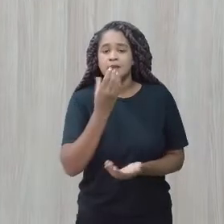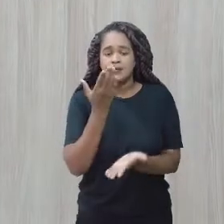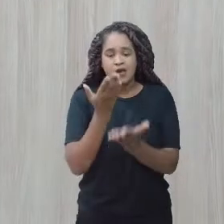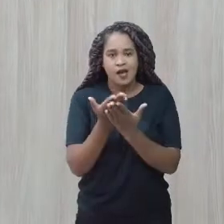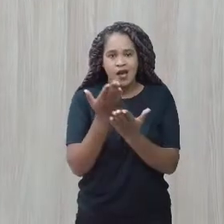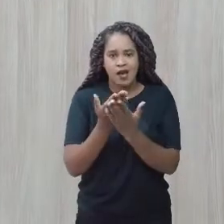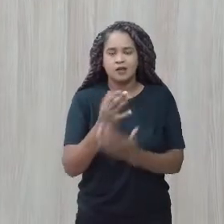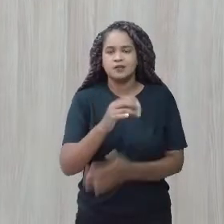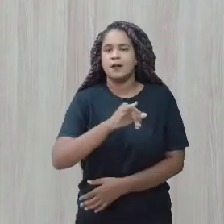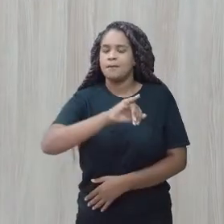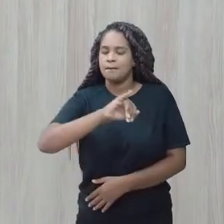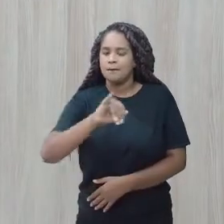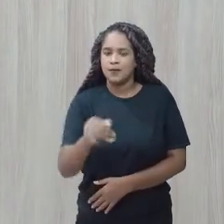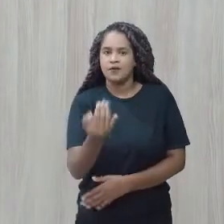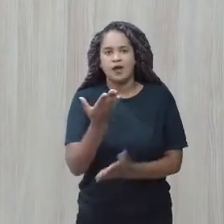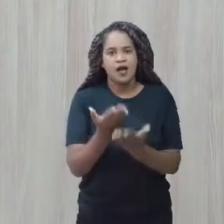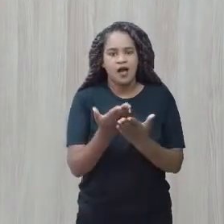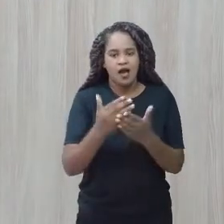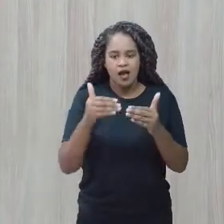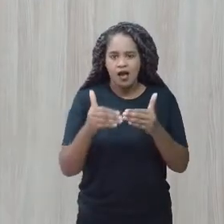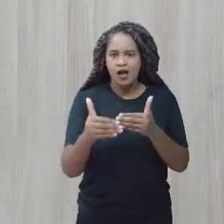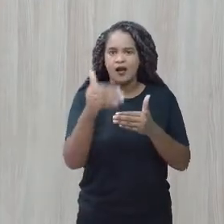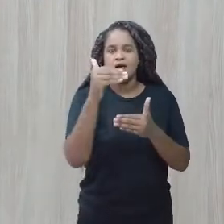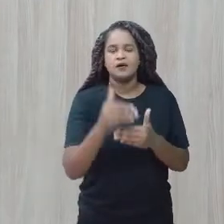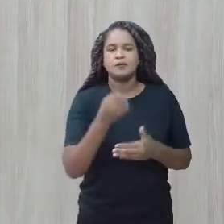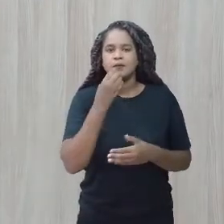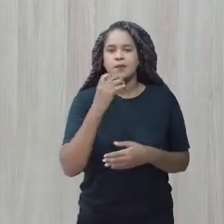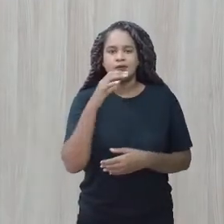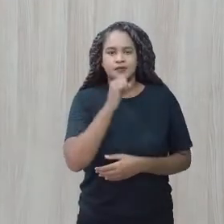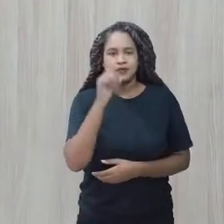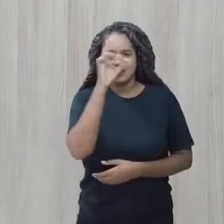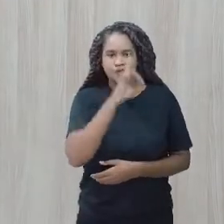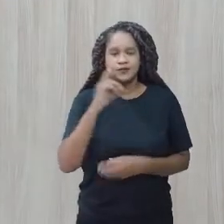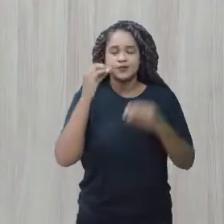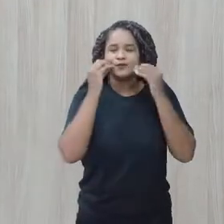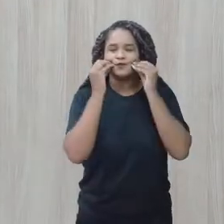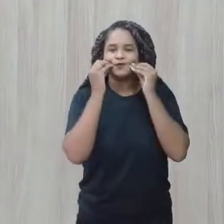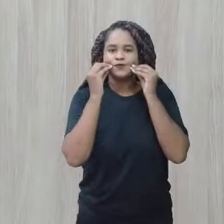aula. Aproveitem aí a aula das meninas. E um bom final de semana.